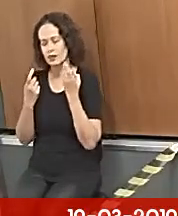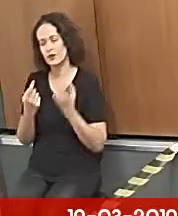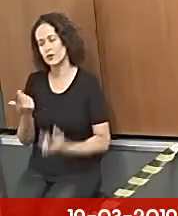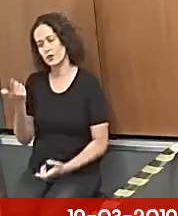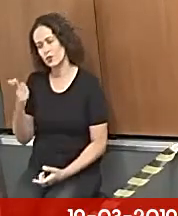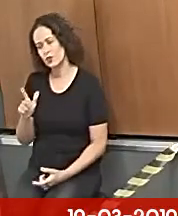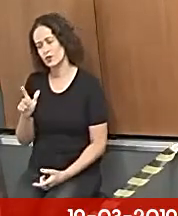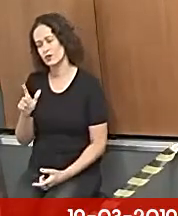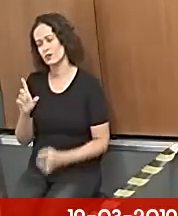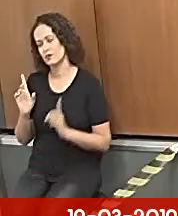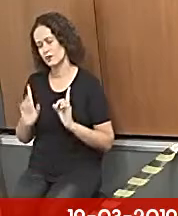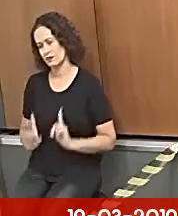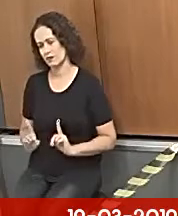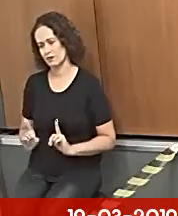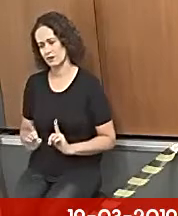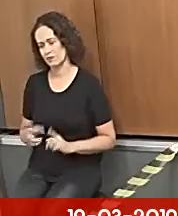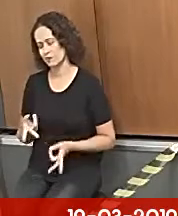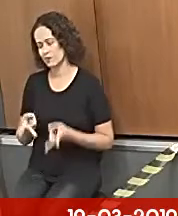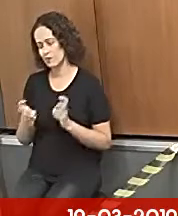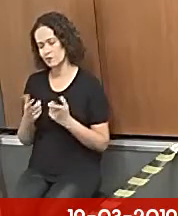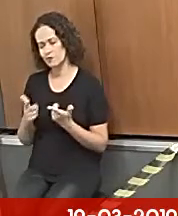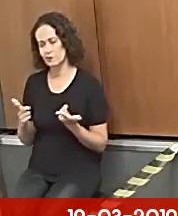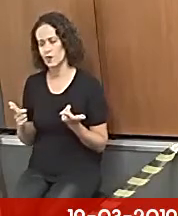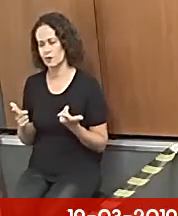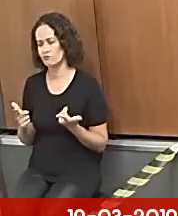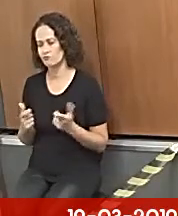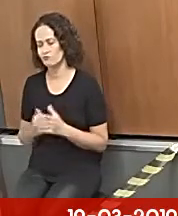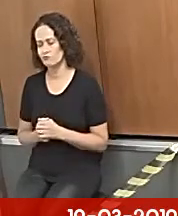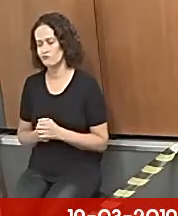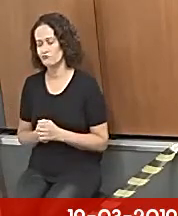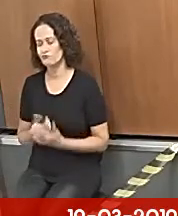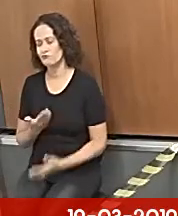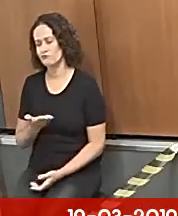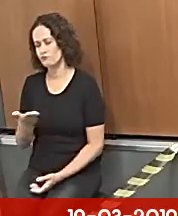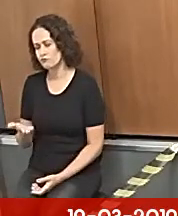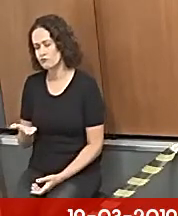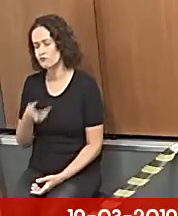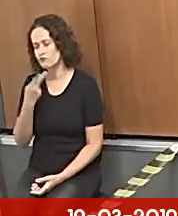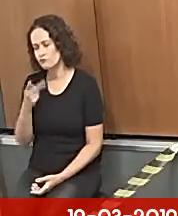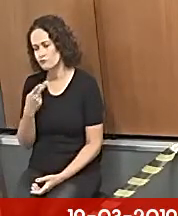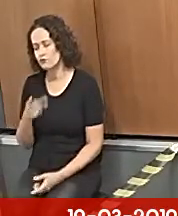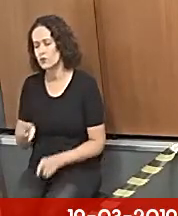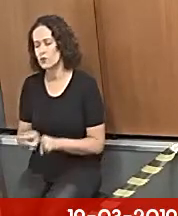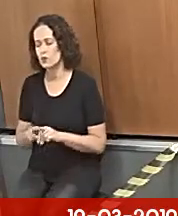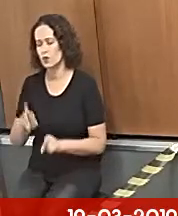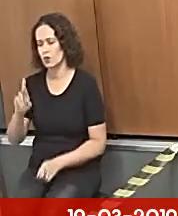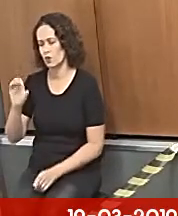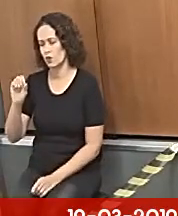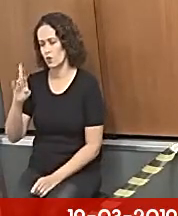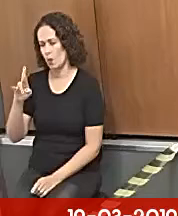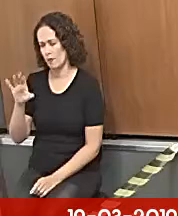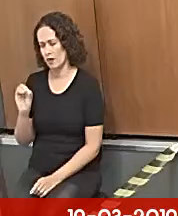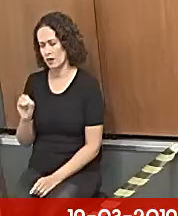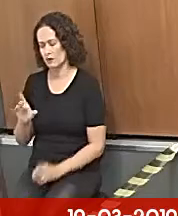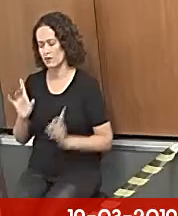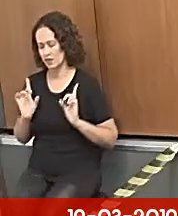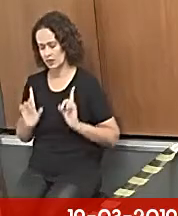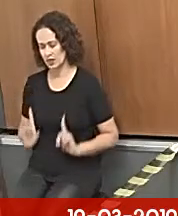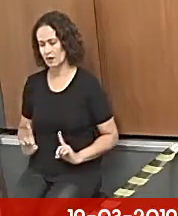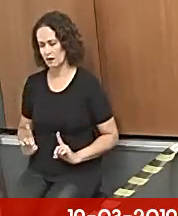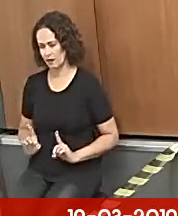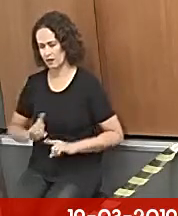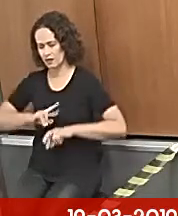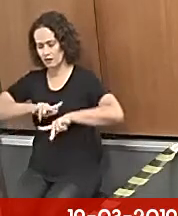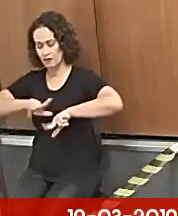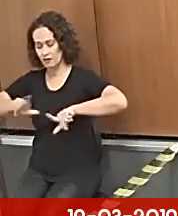deficiências e é como bem foi falado por você e por roberto que a deficiência não pode ser separada porque cada um